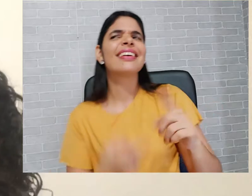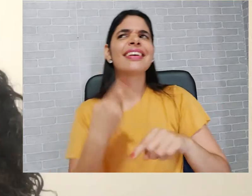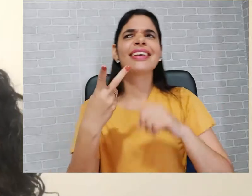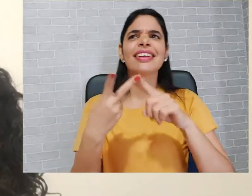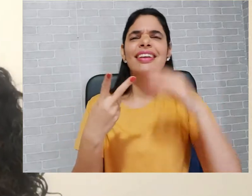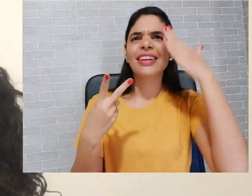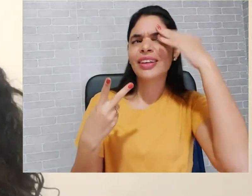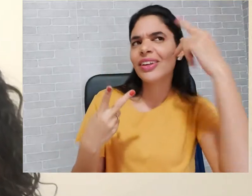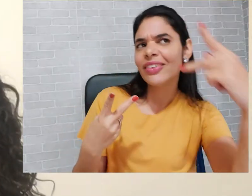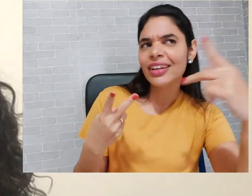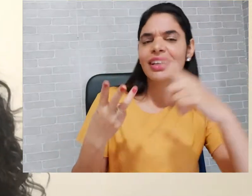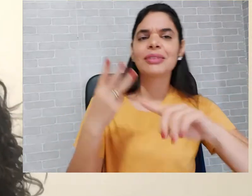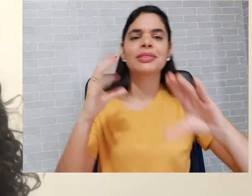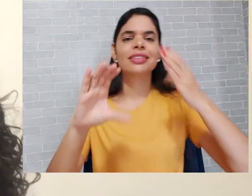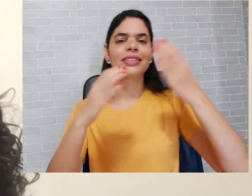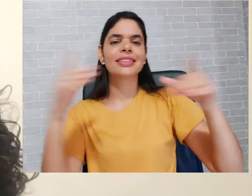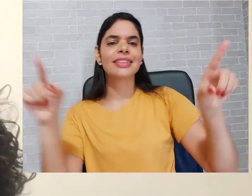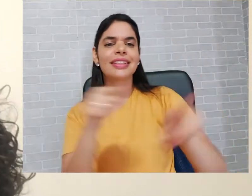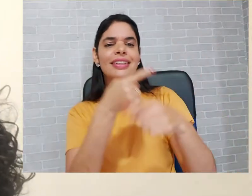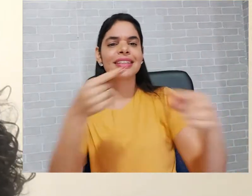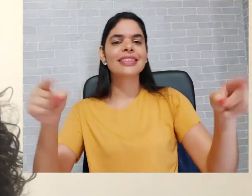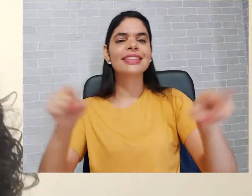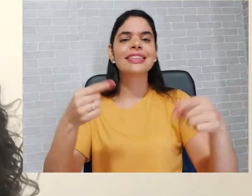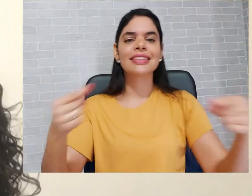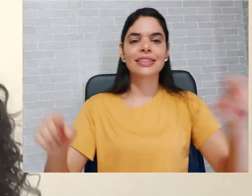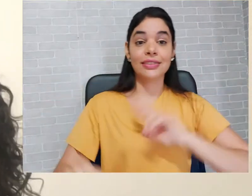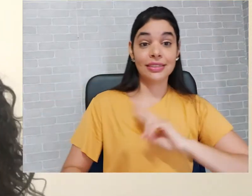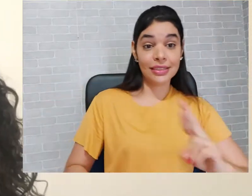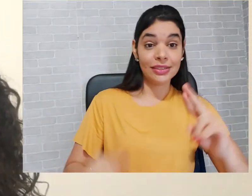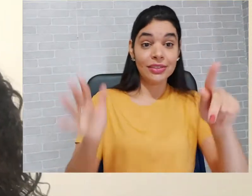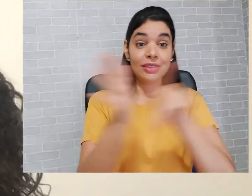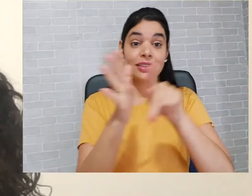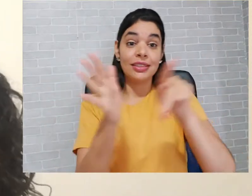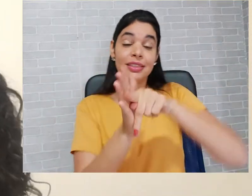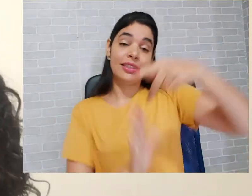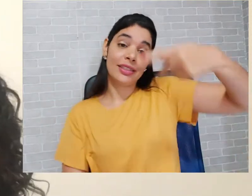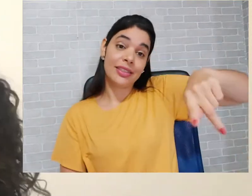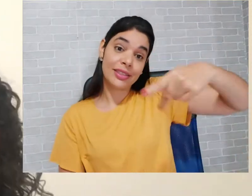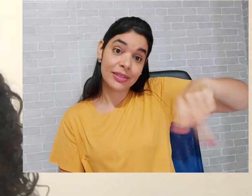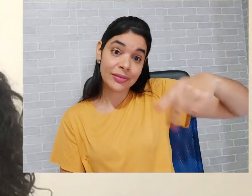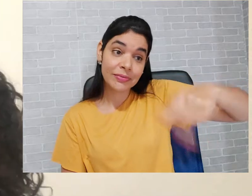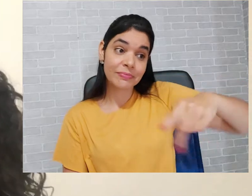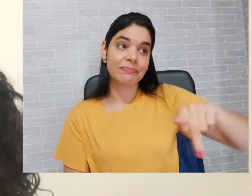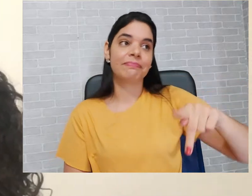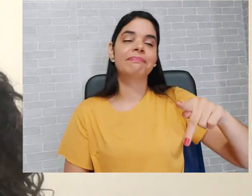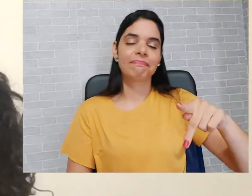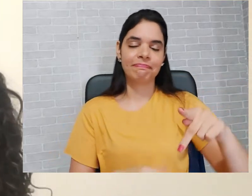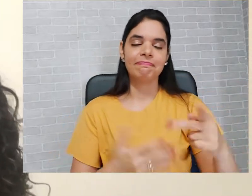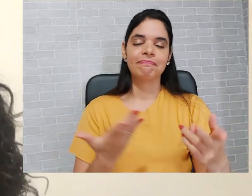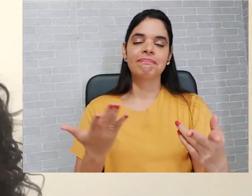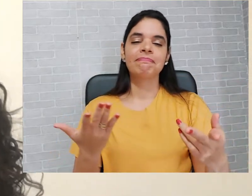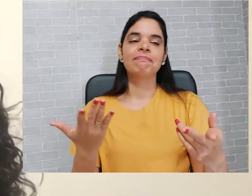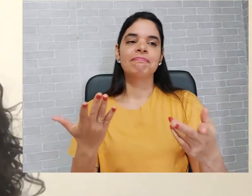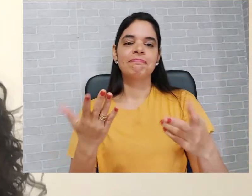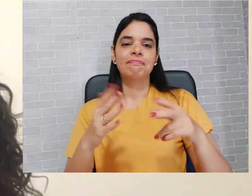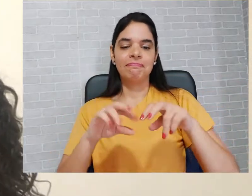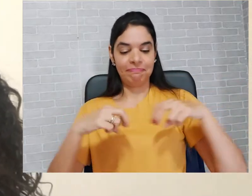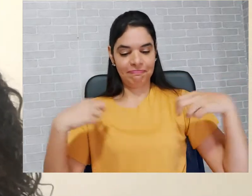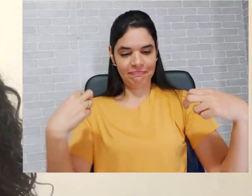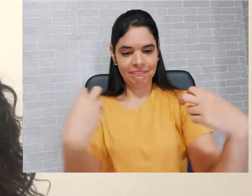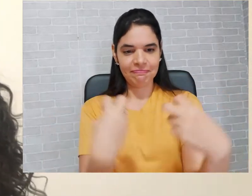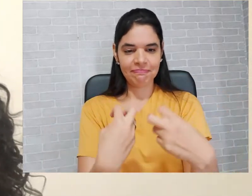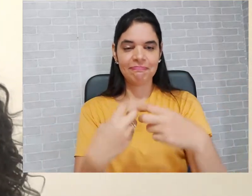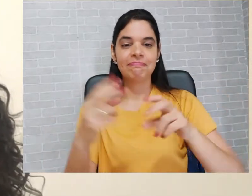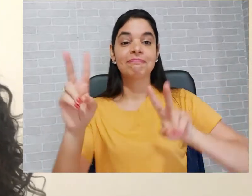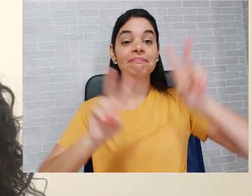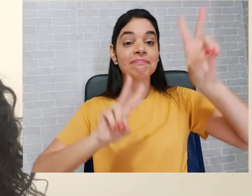canções sagradas, são as canções de religiões da terra, superstições, as cantigas de roda,